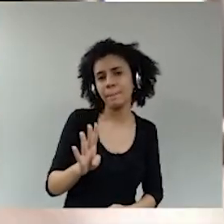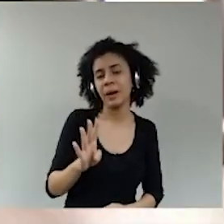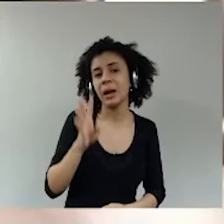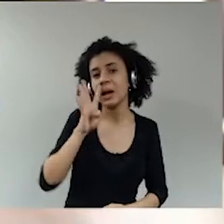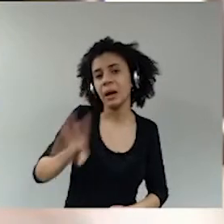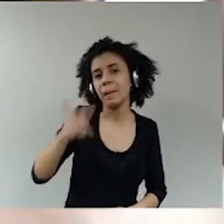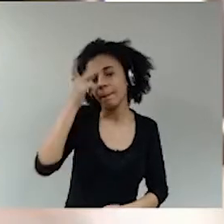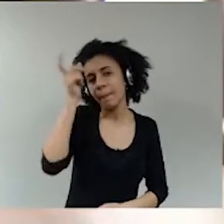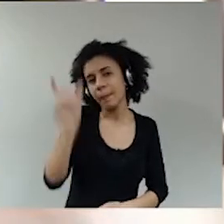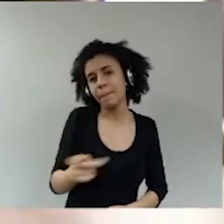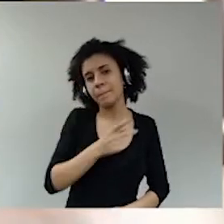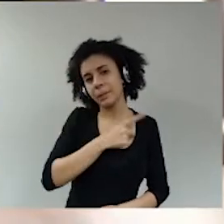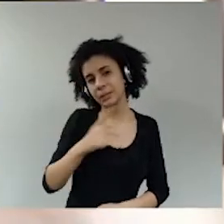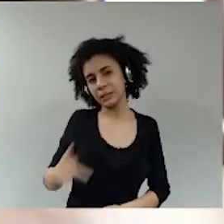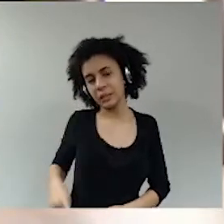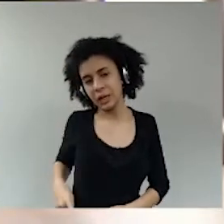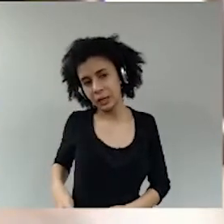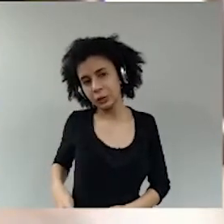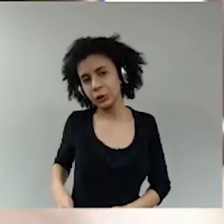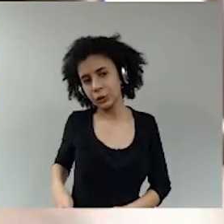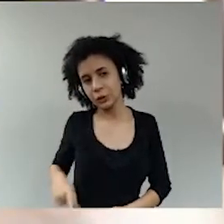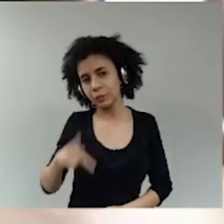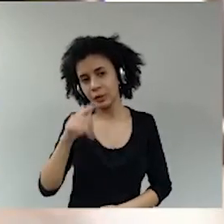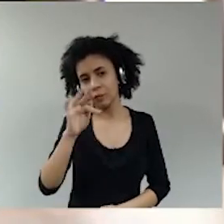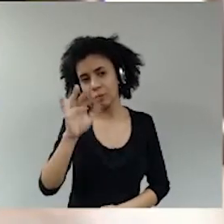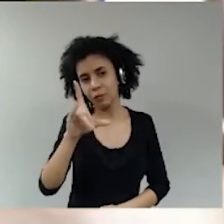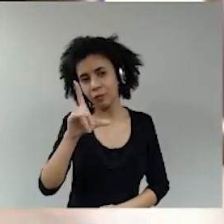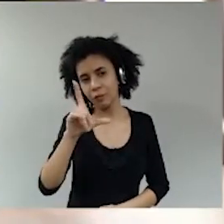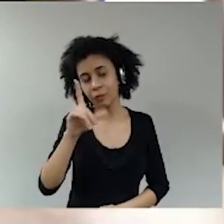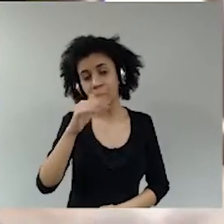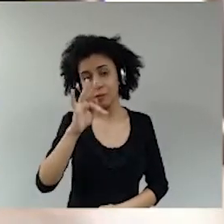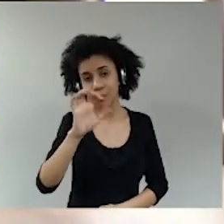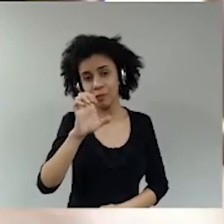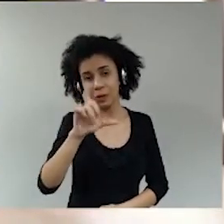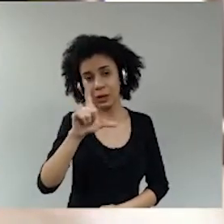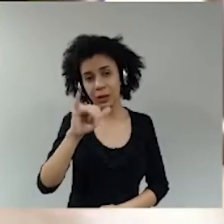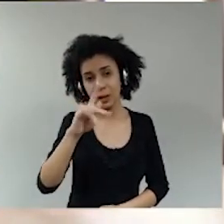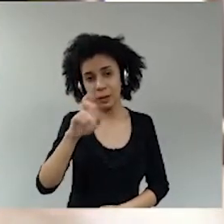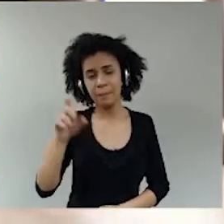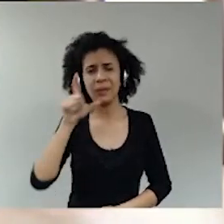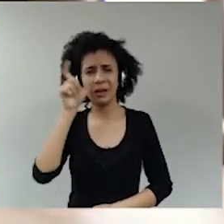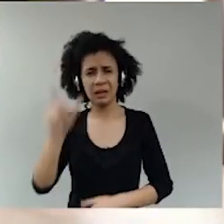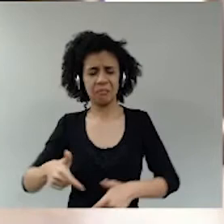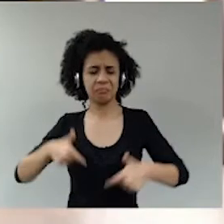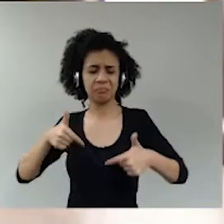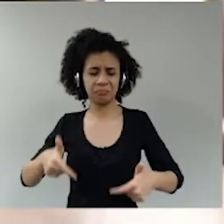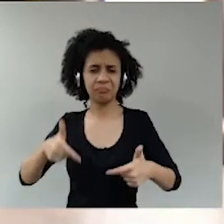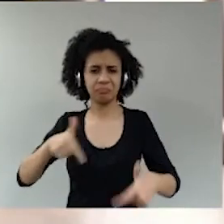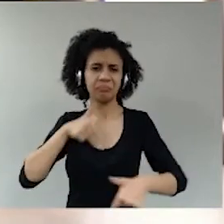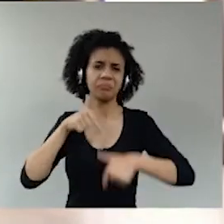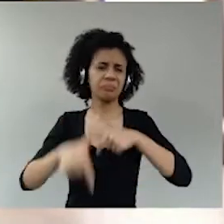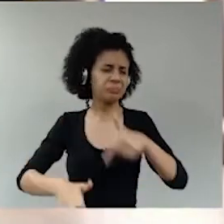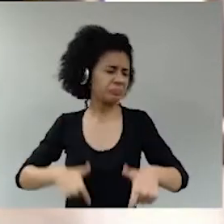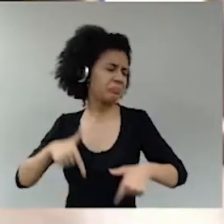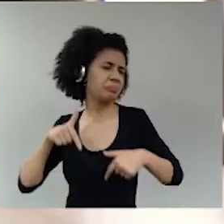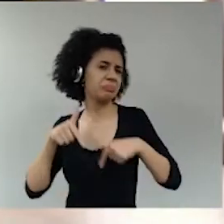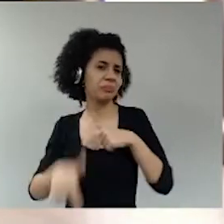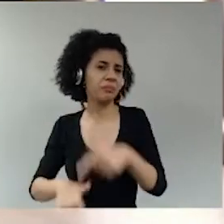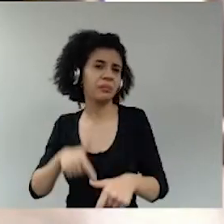pessoa do presidente Felipe Santa Cruz, pela sua atuação